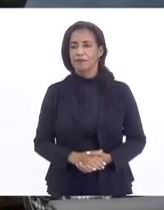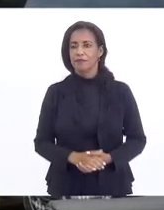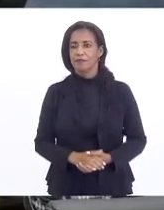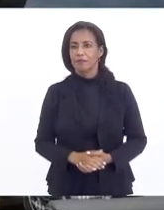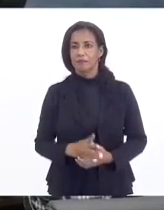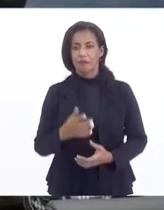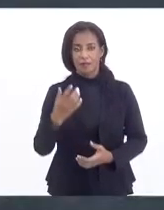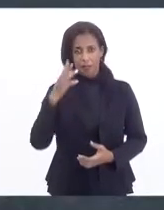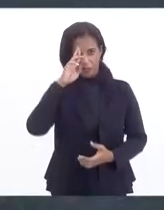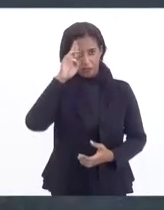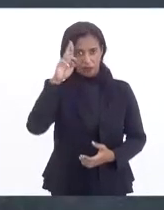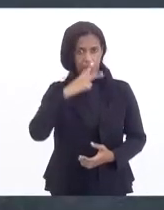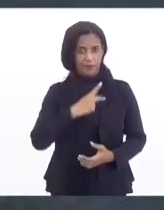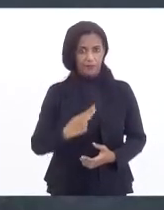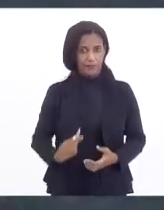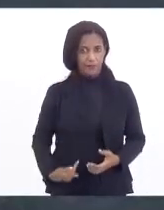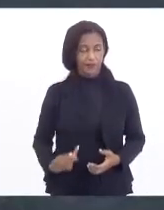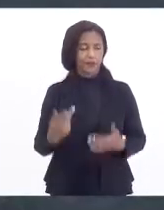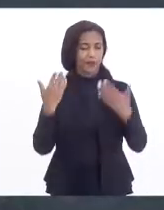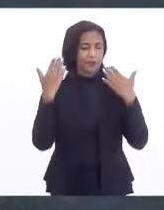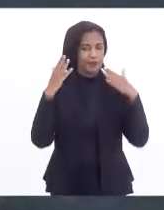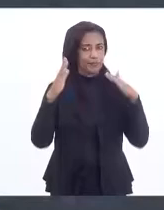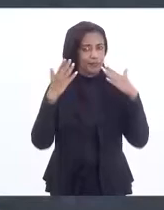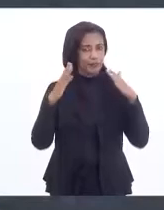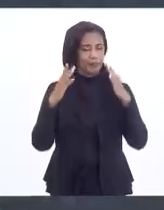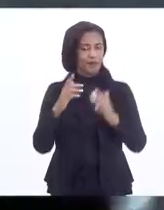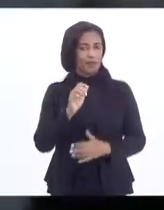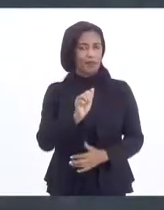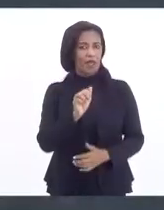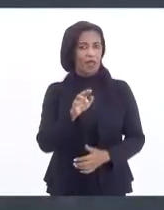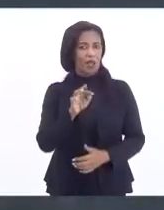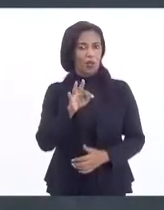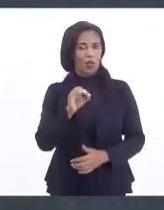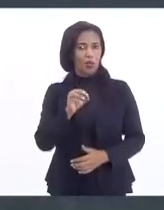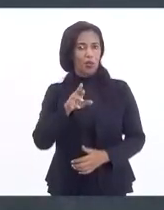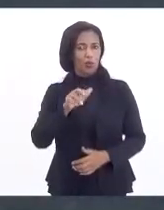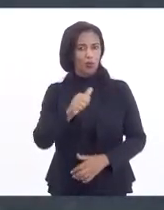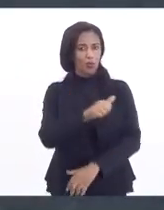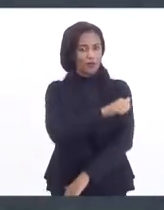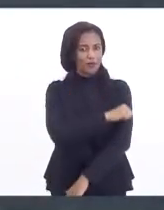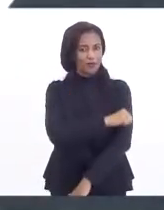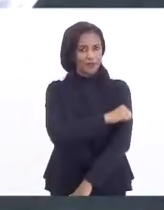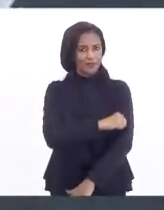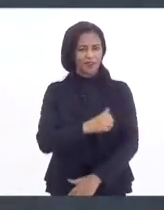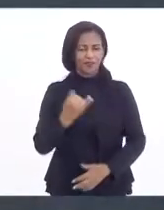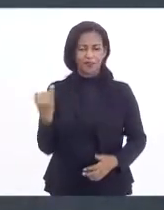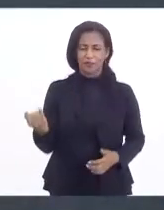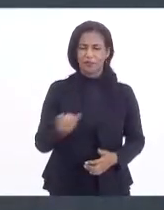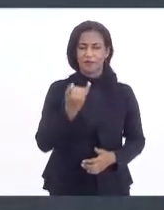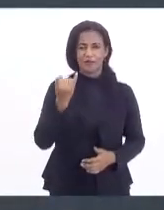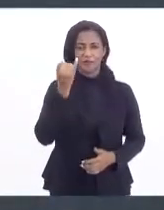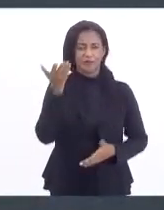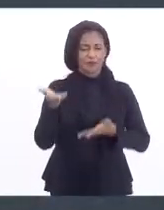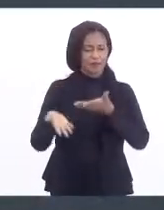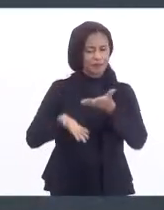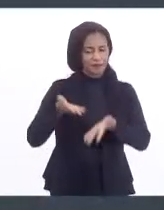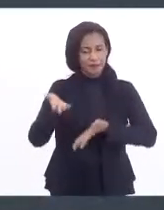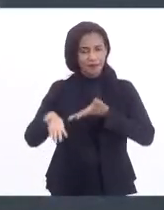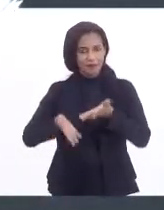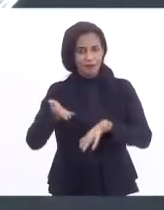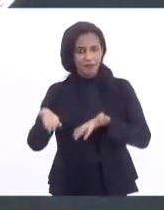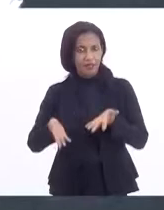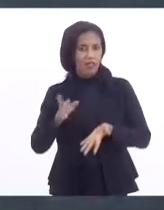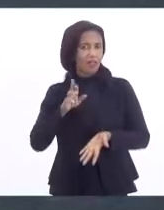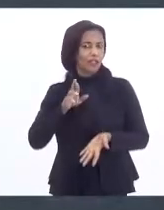Bom, senhor presidente, parabenizar a autora, a deputada enfermeira Rejane, um projeto super importante, tratando aí